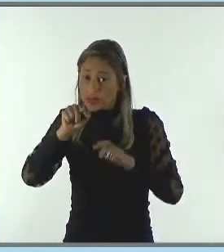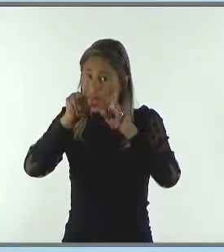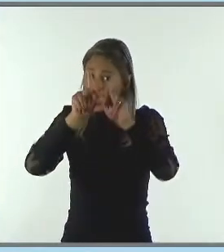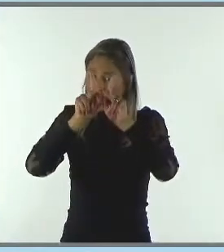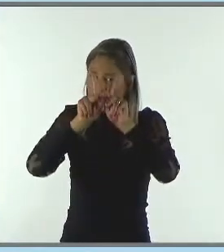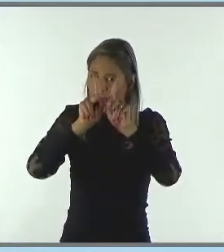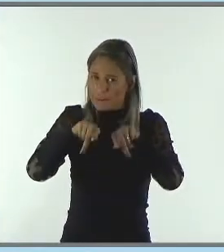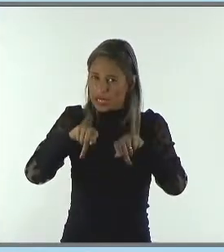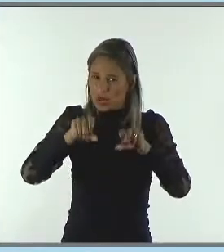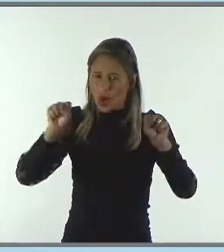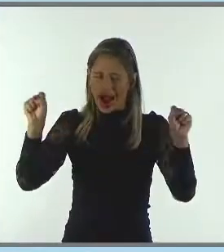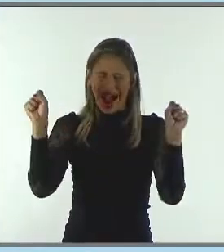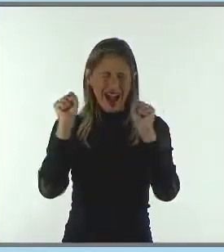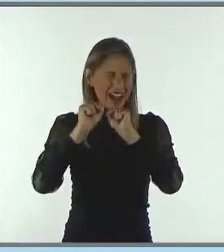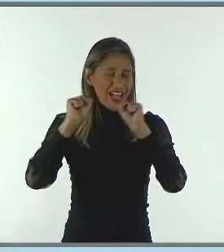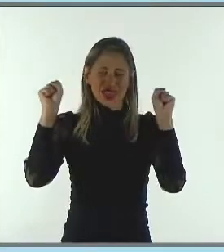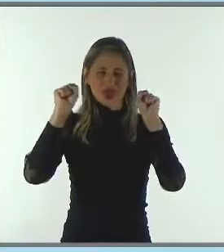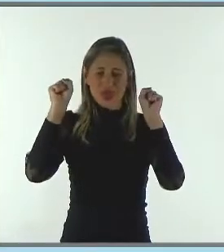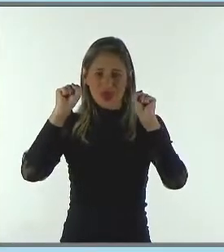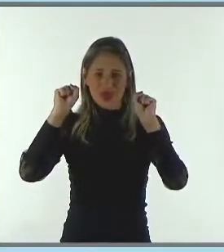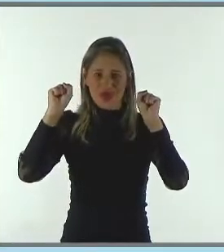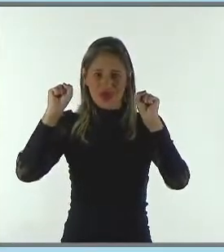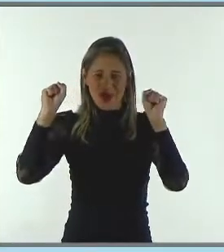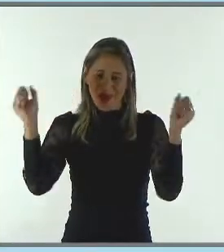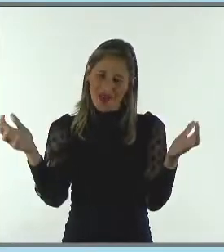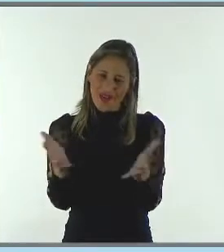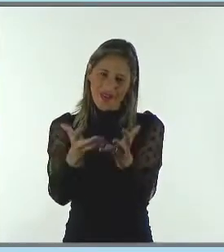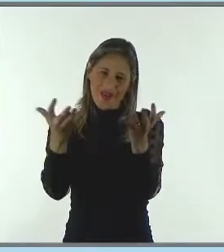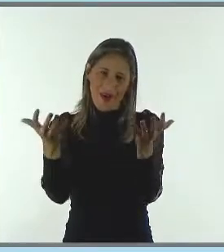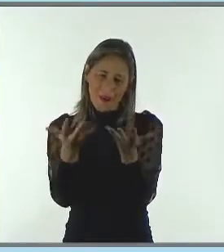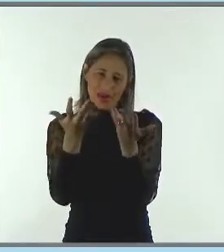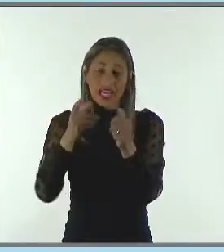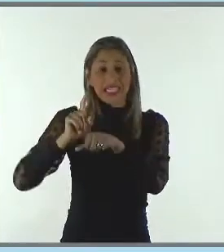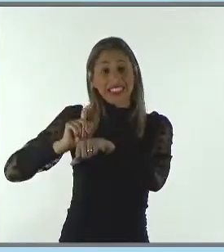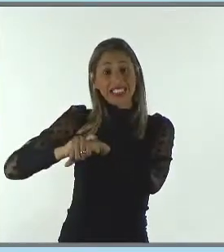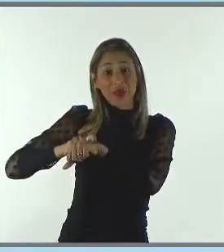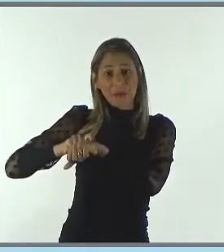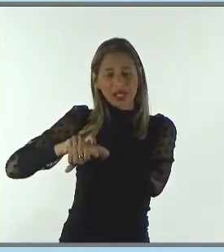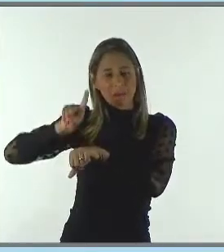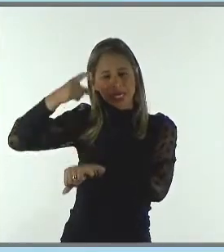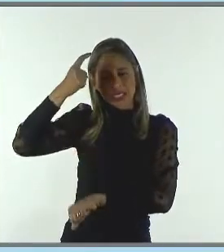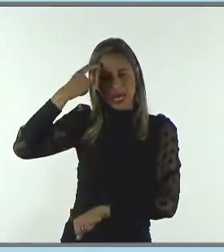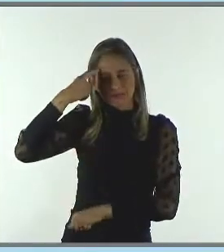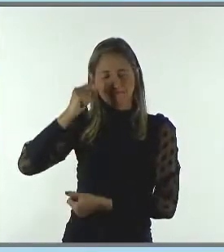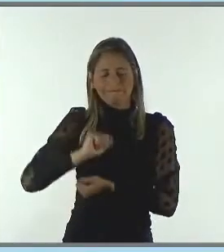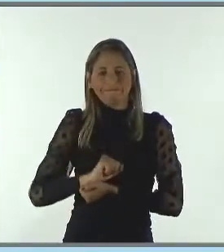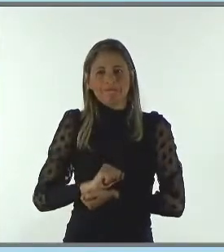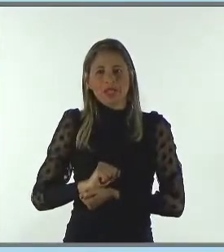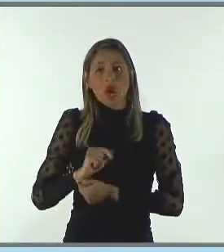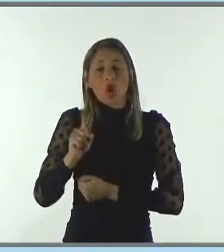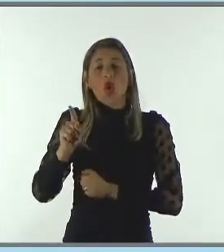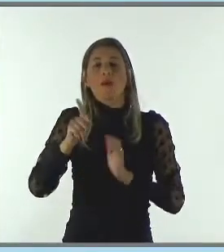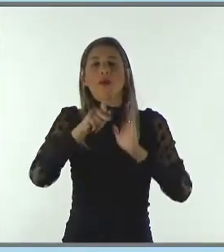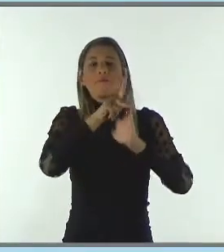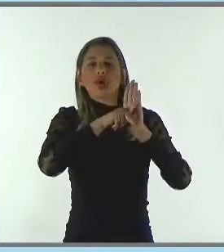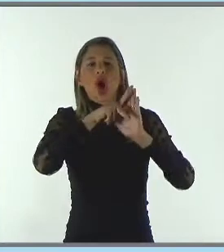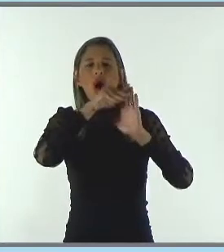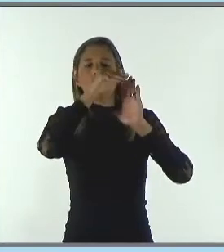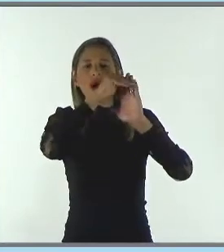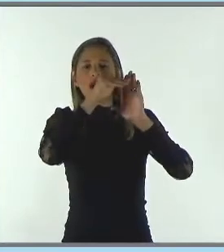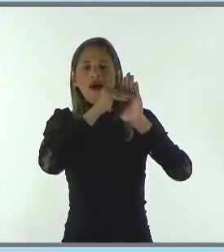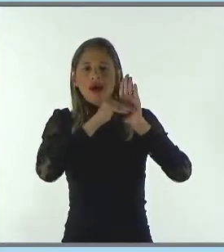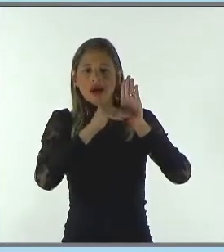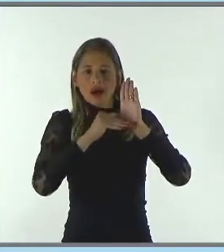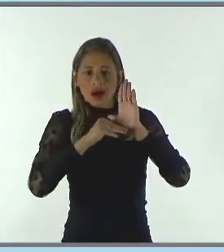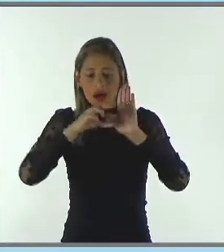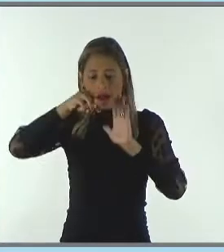gente adorou homenagear, e a partir daí a gente começou a pensar toda a programação. Então, como a Masa